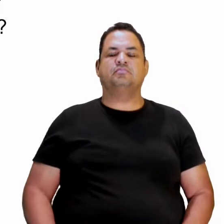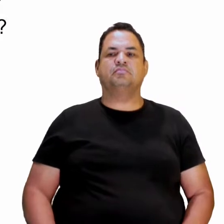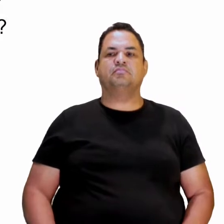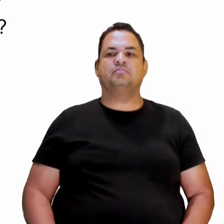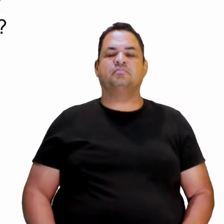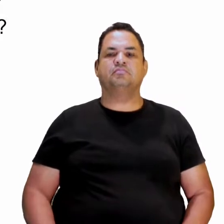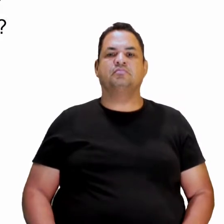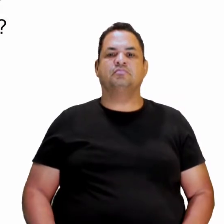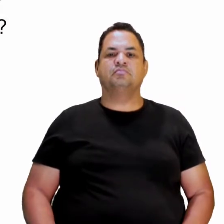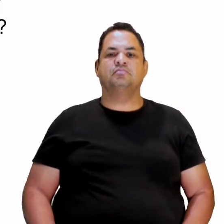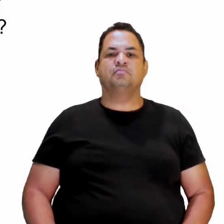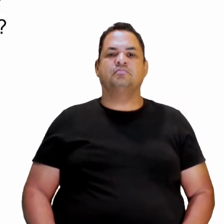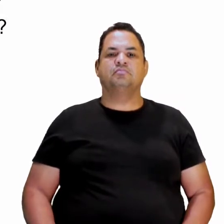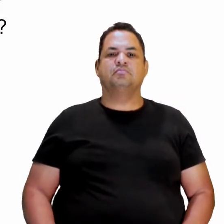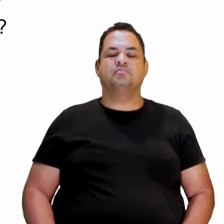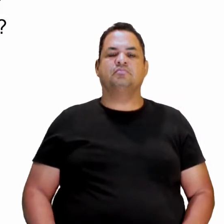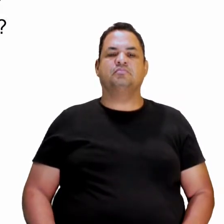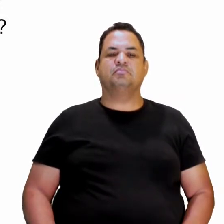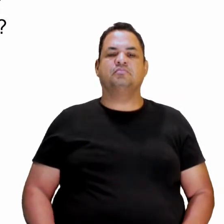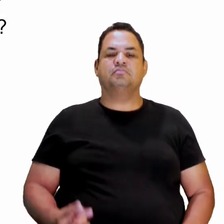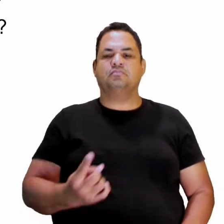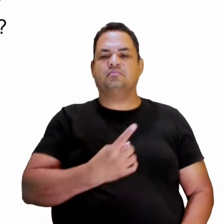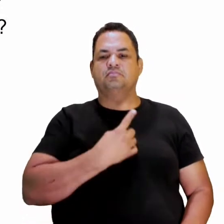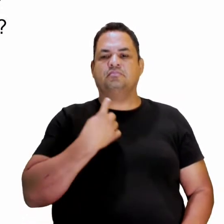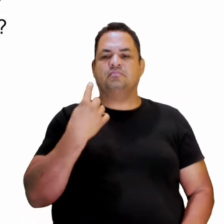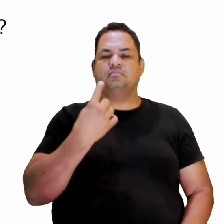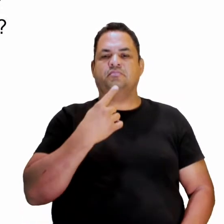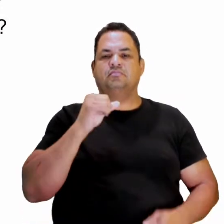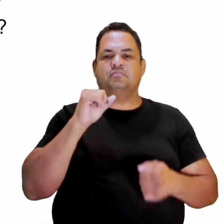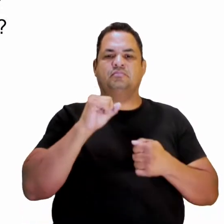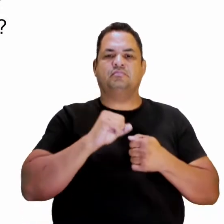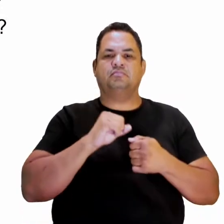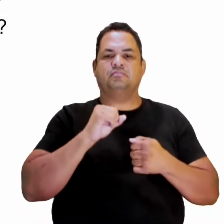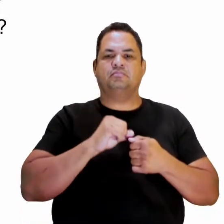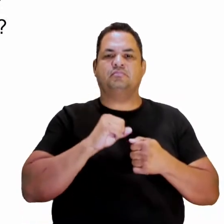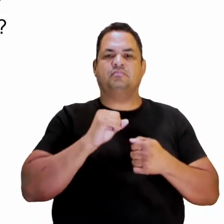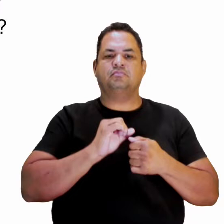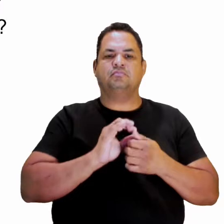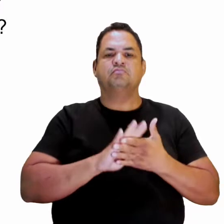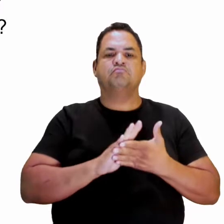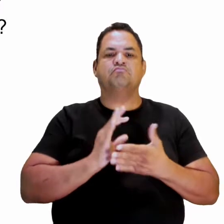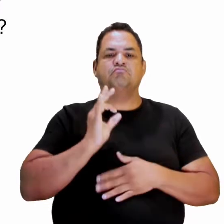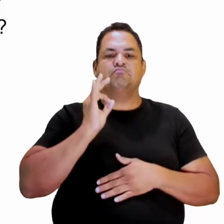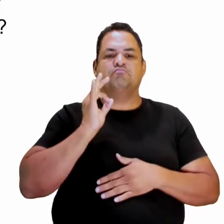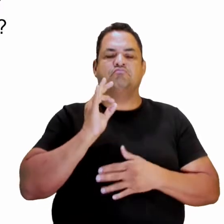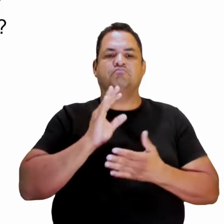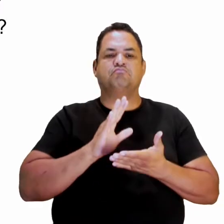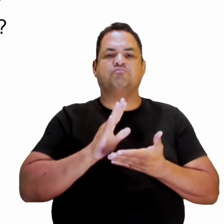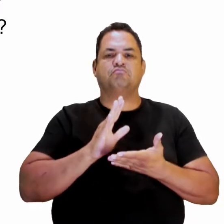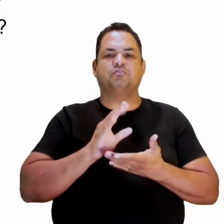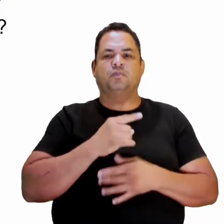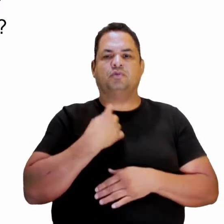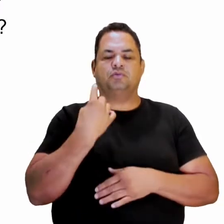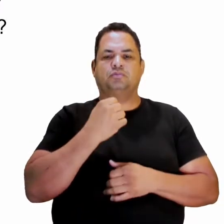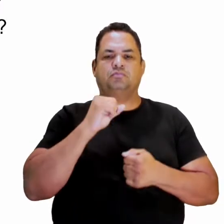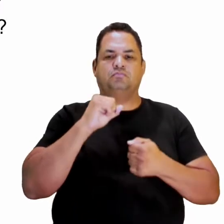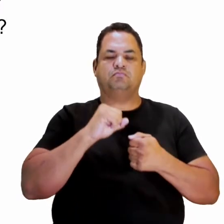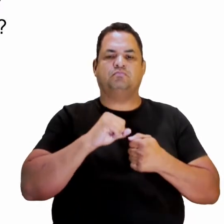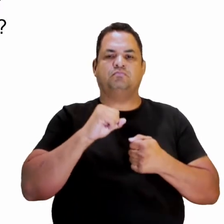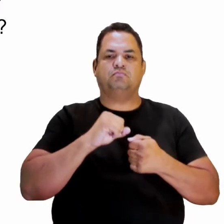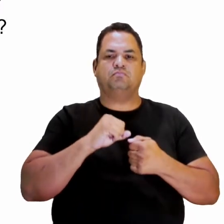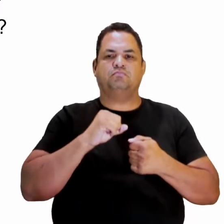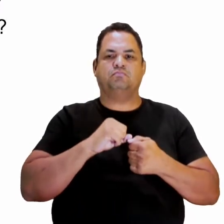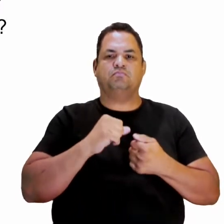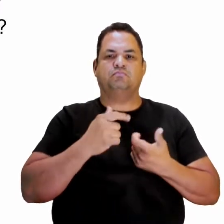doing enough? Ou seja, nós estamos fazendo o suficiente? Are we doing